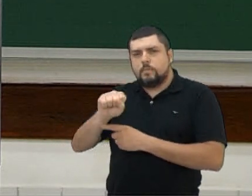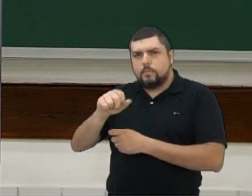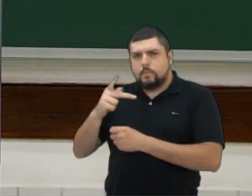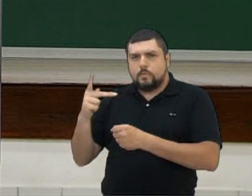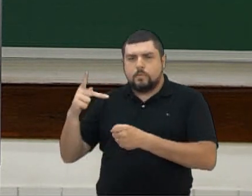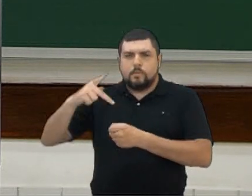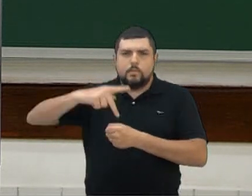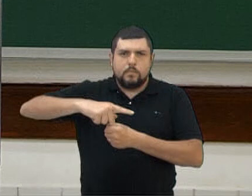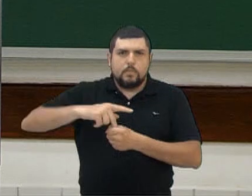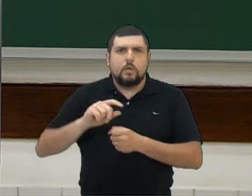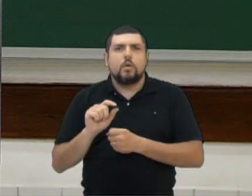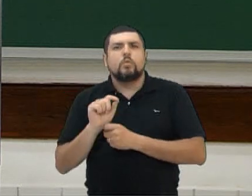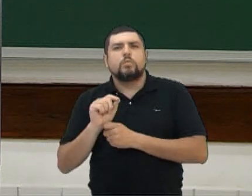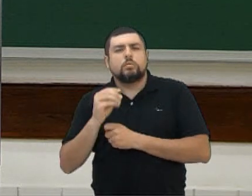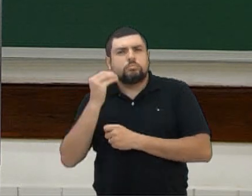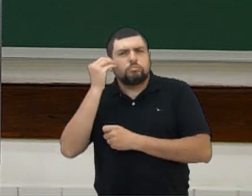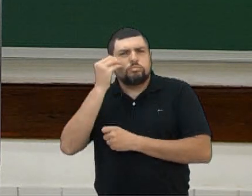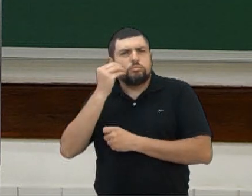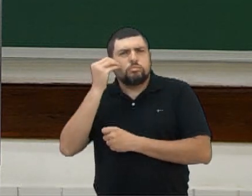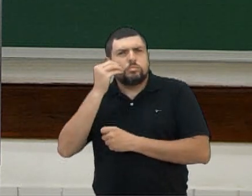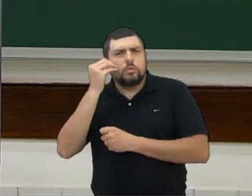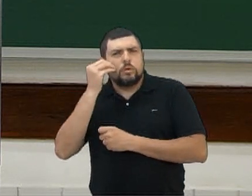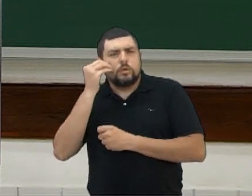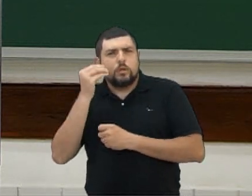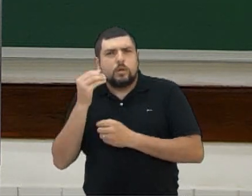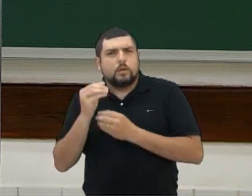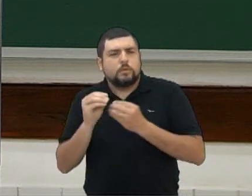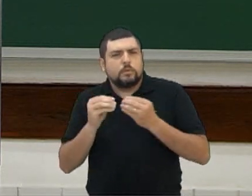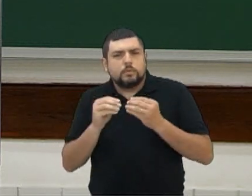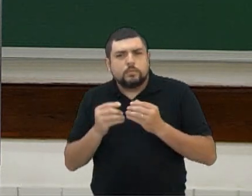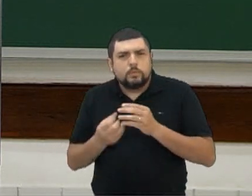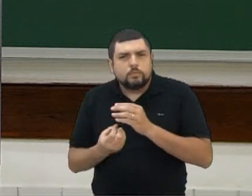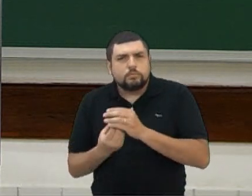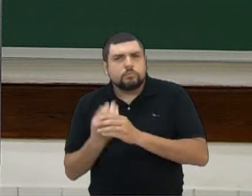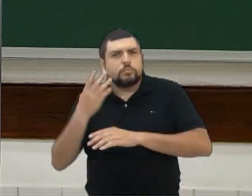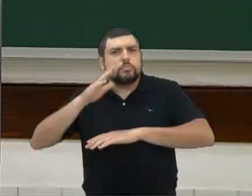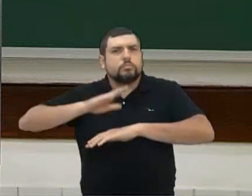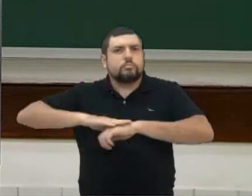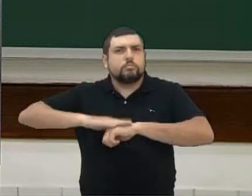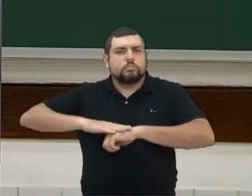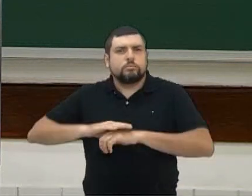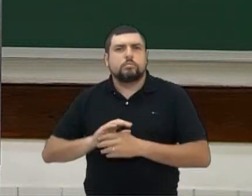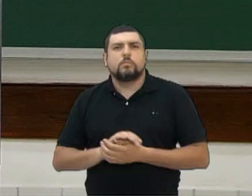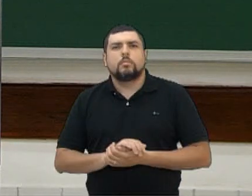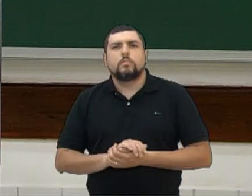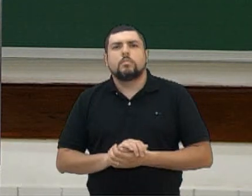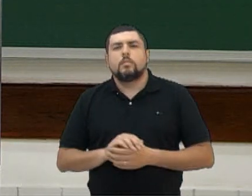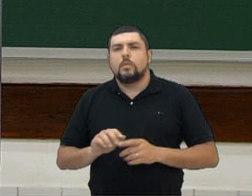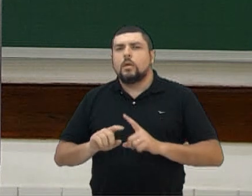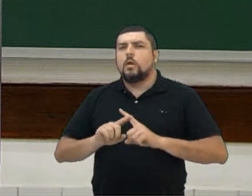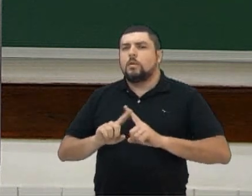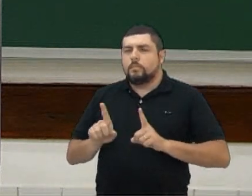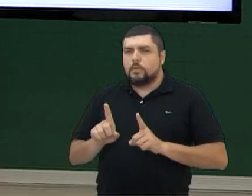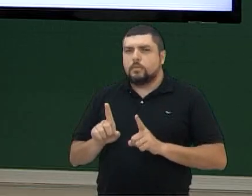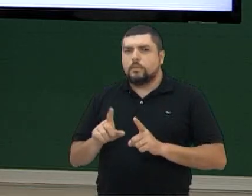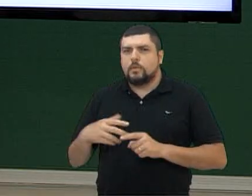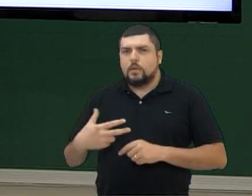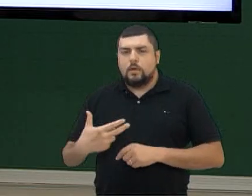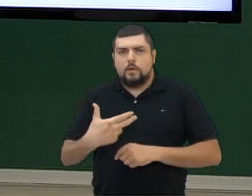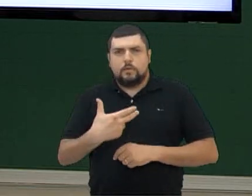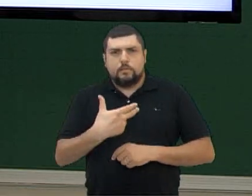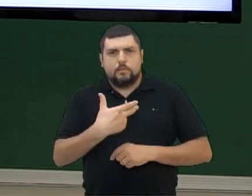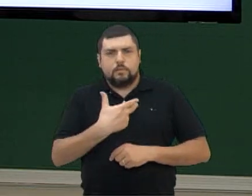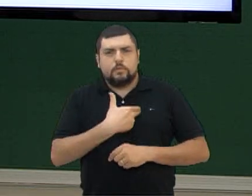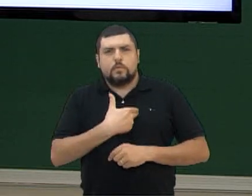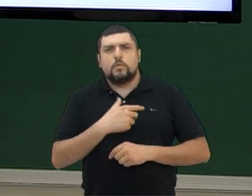tentando se desvencilhar das empresas multinacionais. Só que também nesse período, Vargas acaba